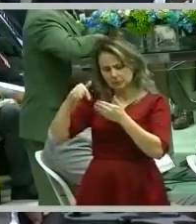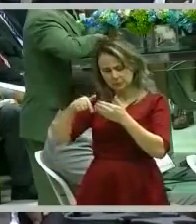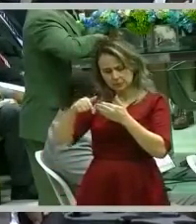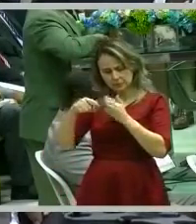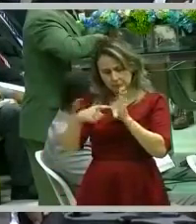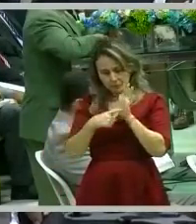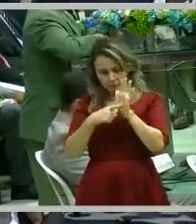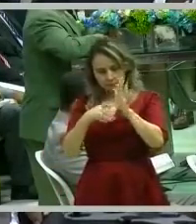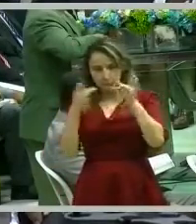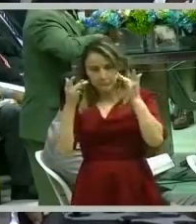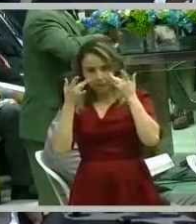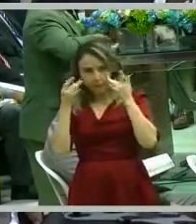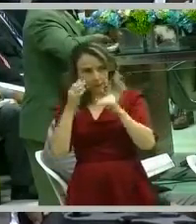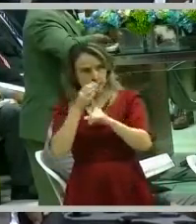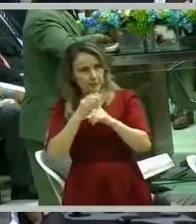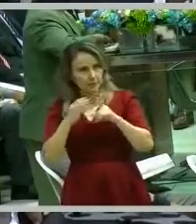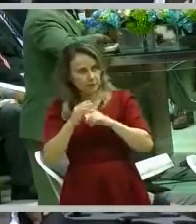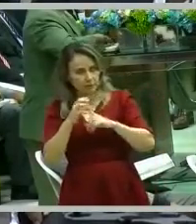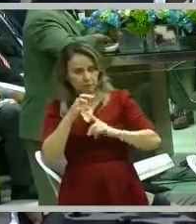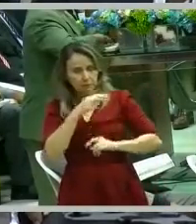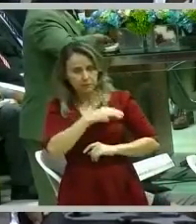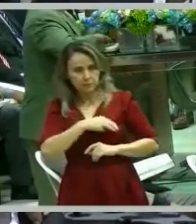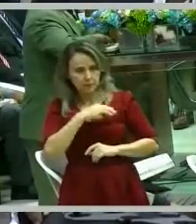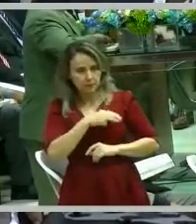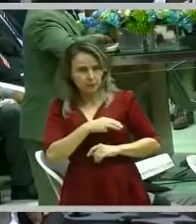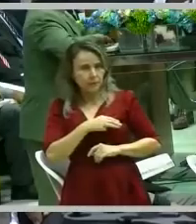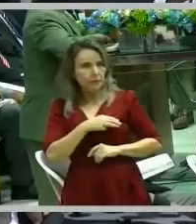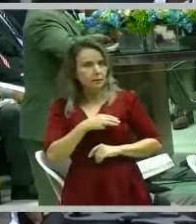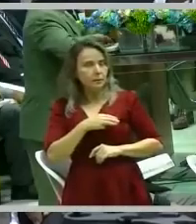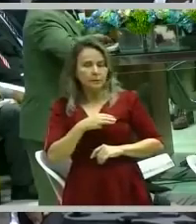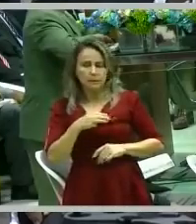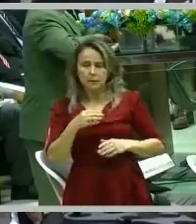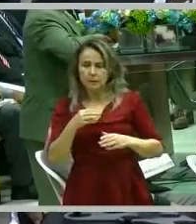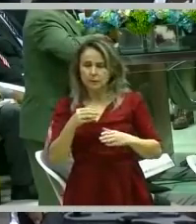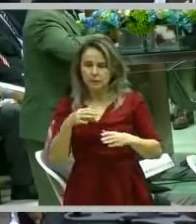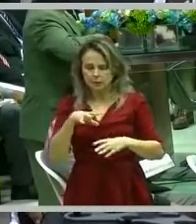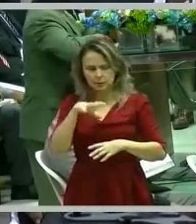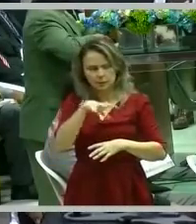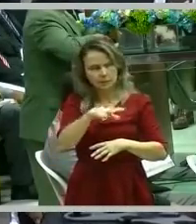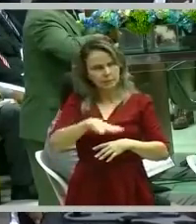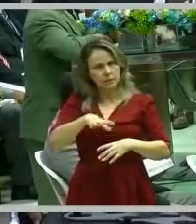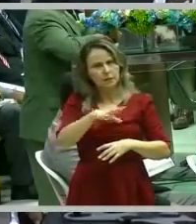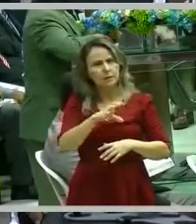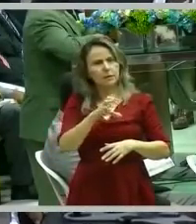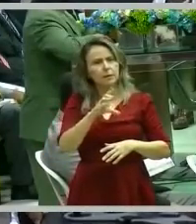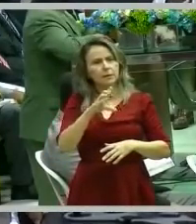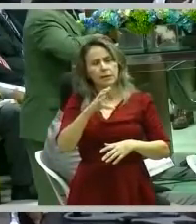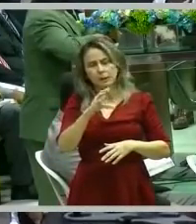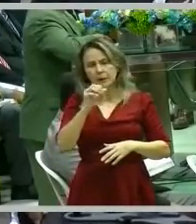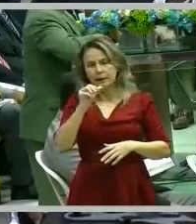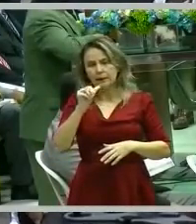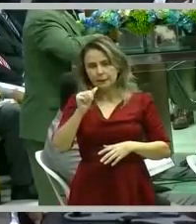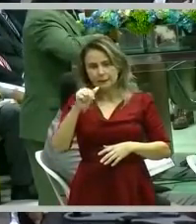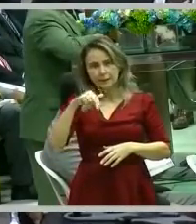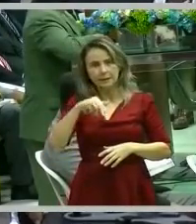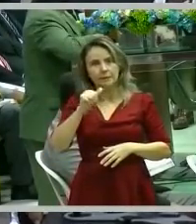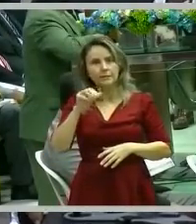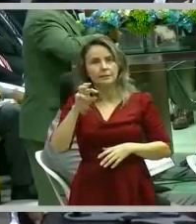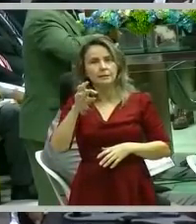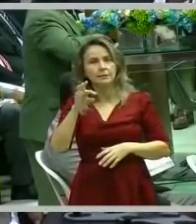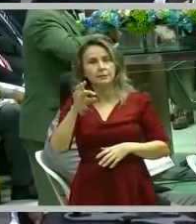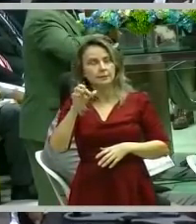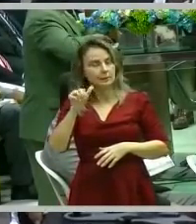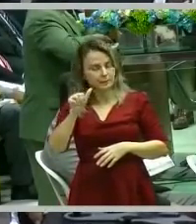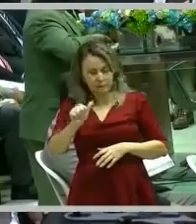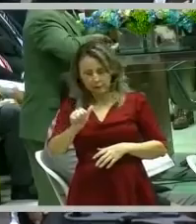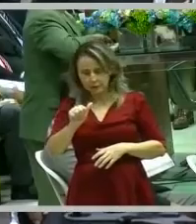missões sobre Canastra. Canastra é um distrito aqui. Que essa gente que não crê no batismo com o Espírito Santo nem nunca foi e